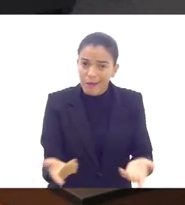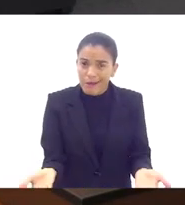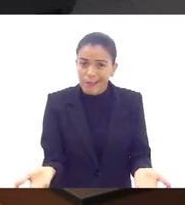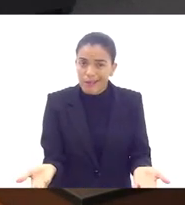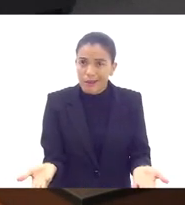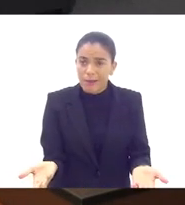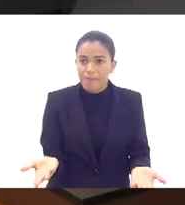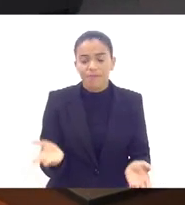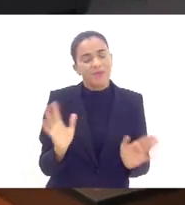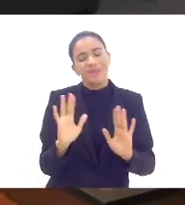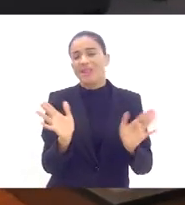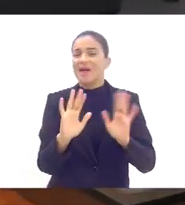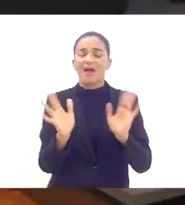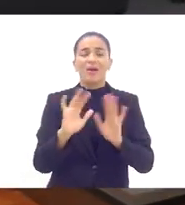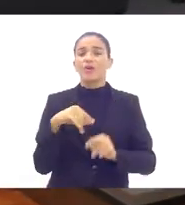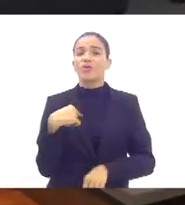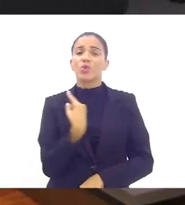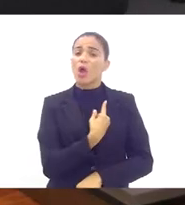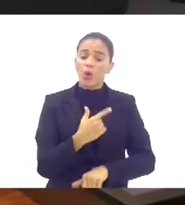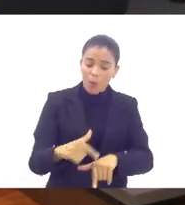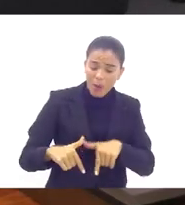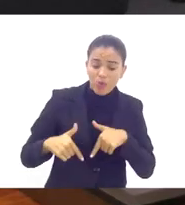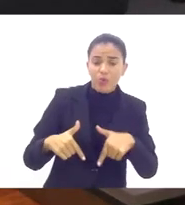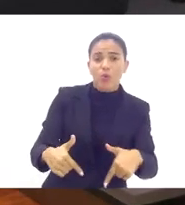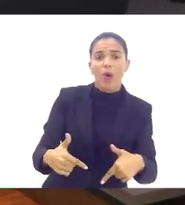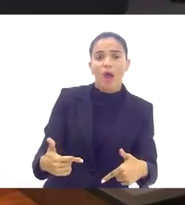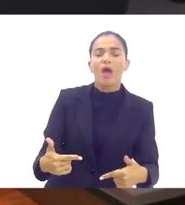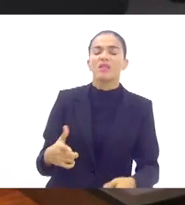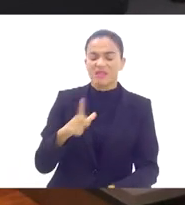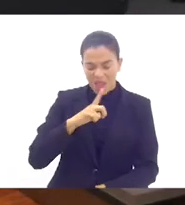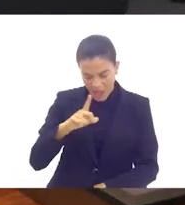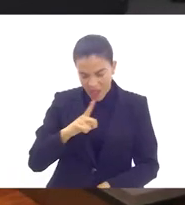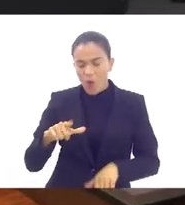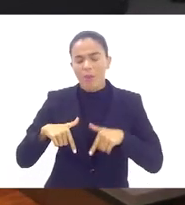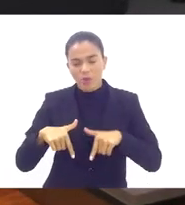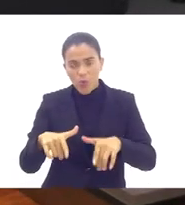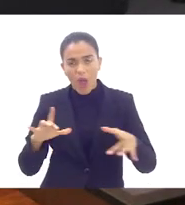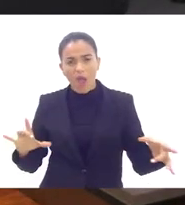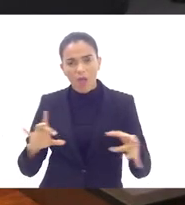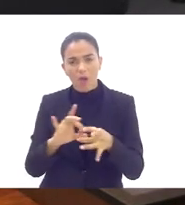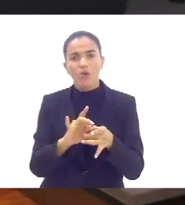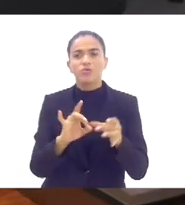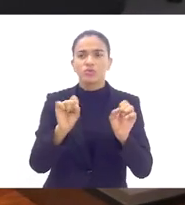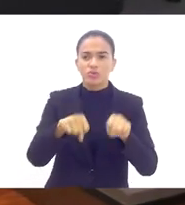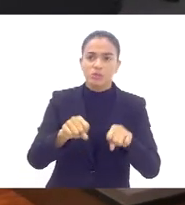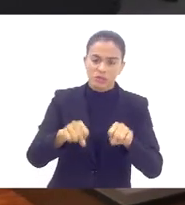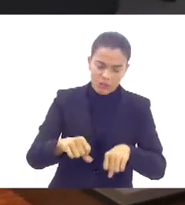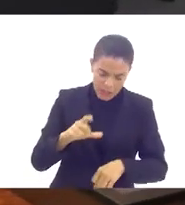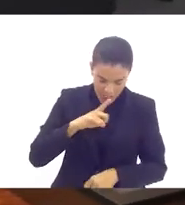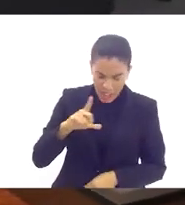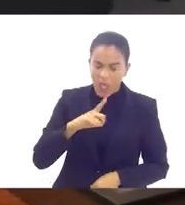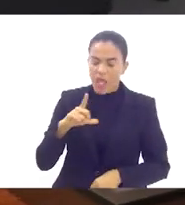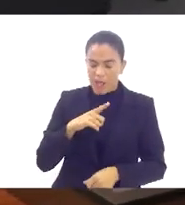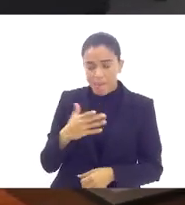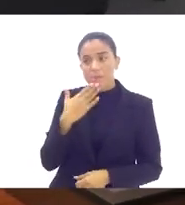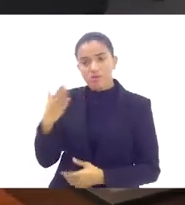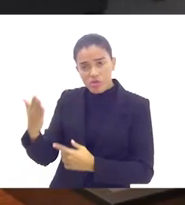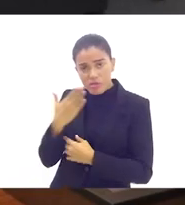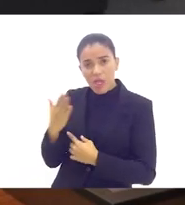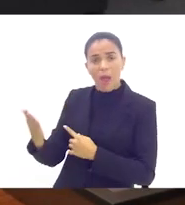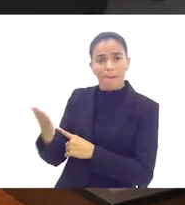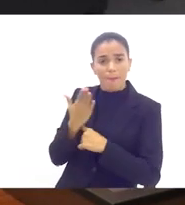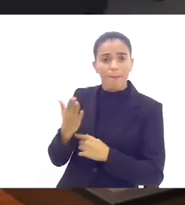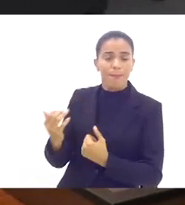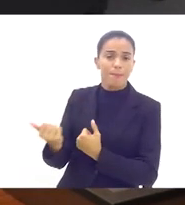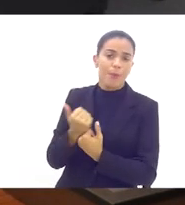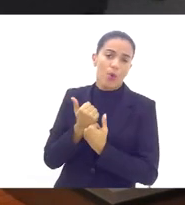mais... Não é, nós não temos como atuar sobre algo... Tem como atuar em conjunto. Temos só se pedirmos... Fizemos tem, um mas tem que pedir apoio, pô. Aí, é